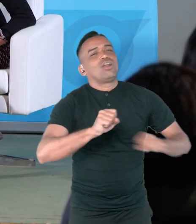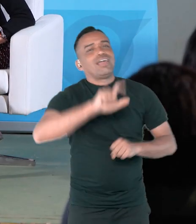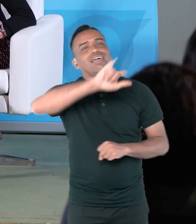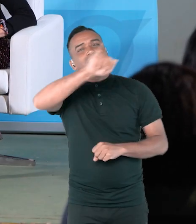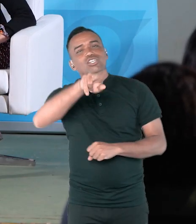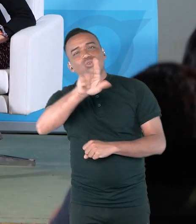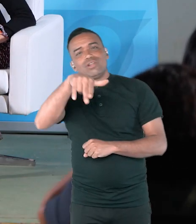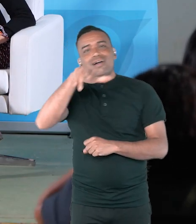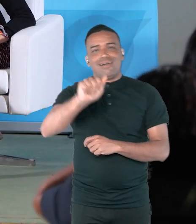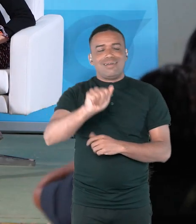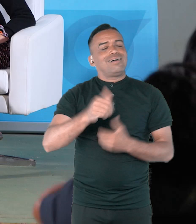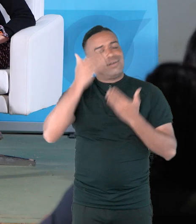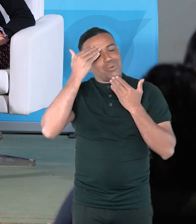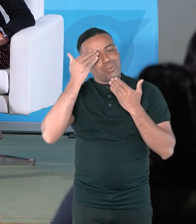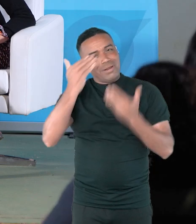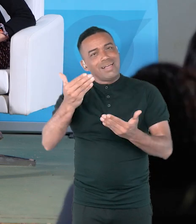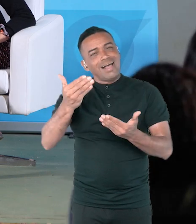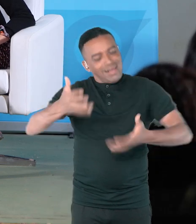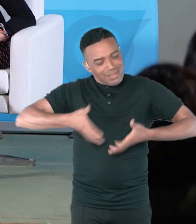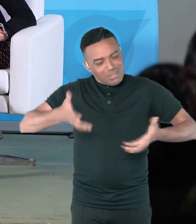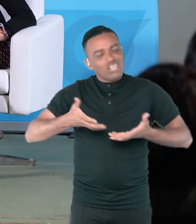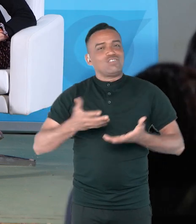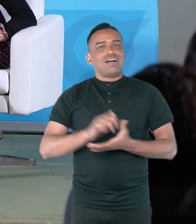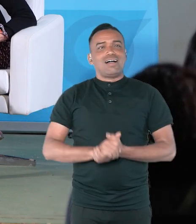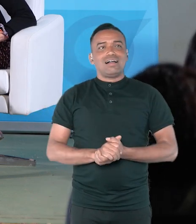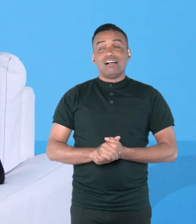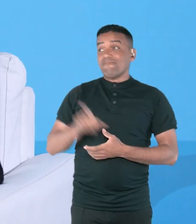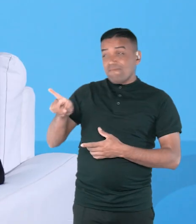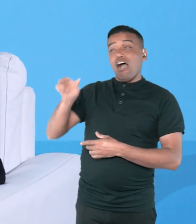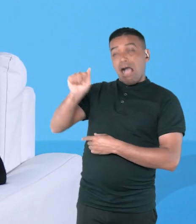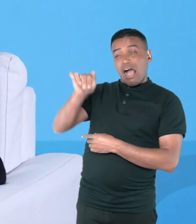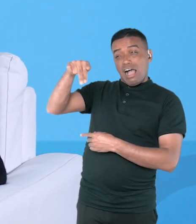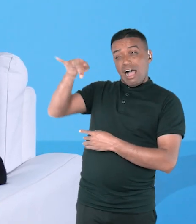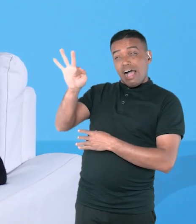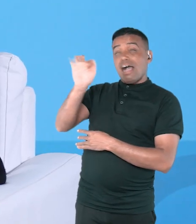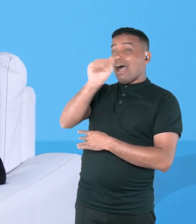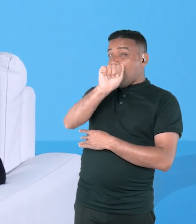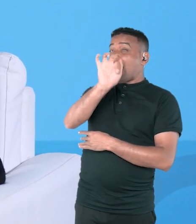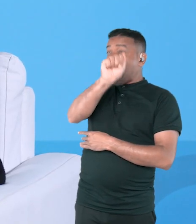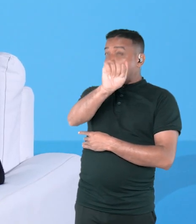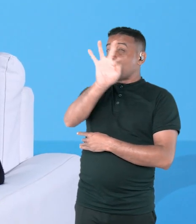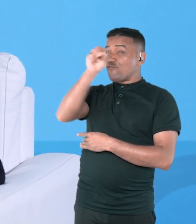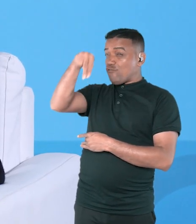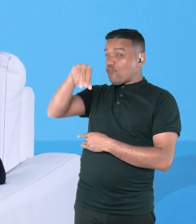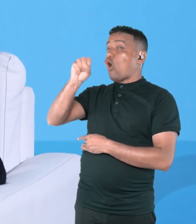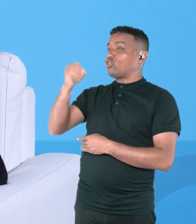Adorei, Juliana. Obrigado. Obrigada, Juliana. Foi o Afonso que te encomendou essa